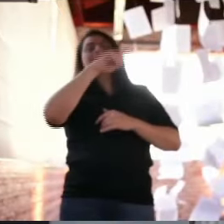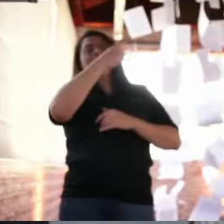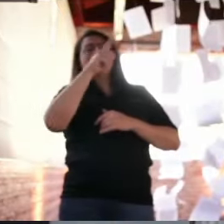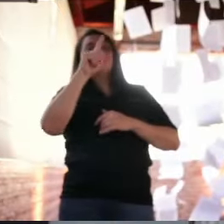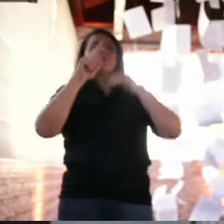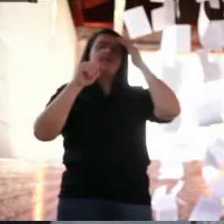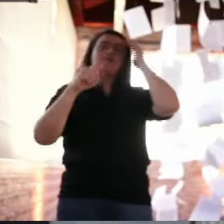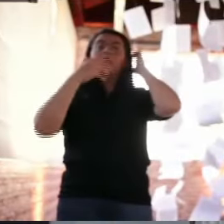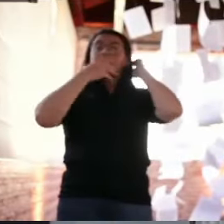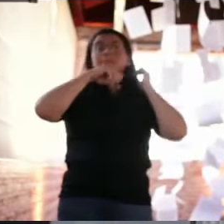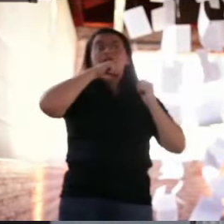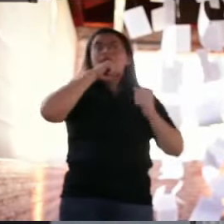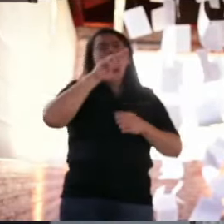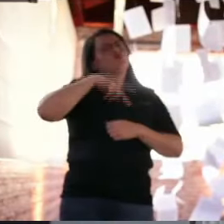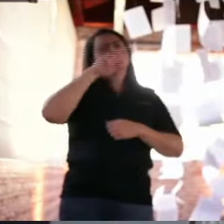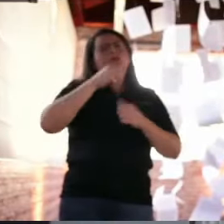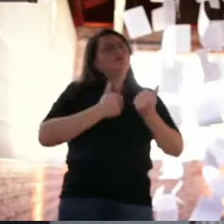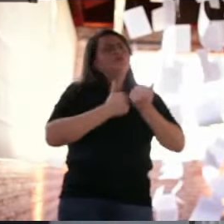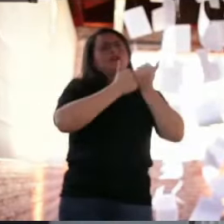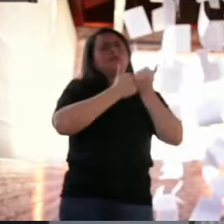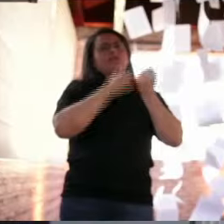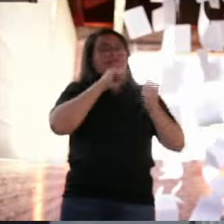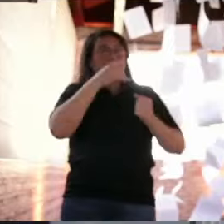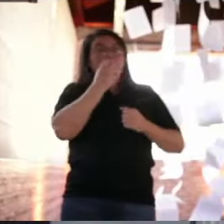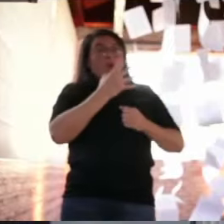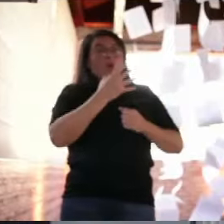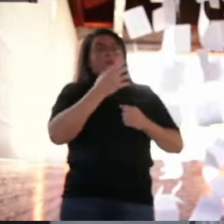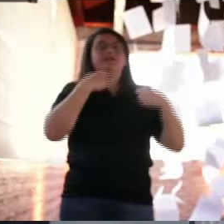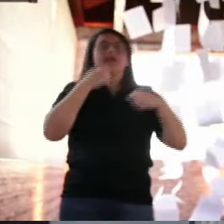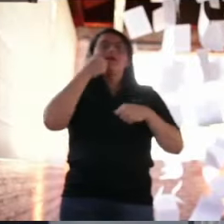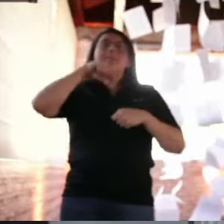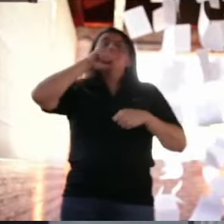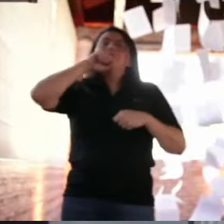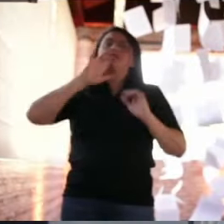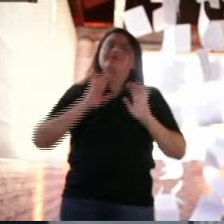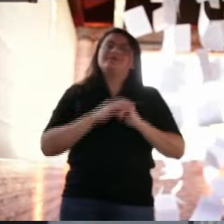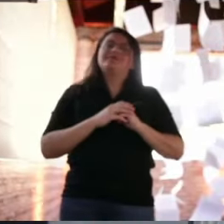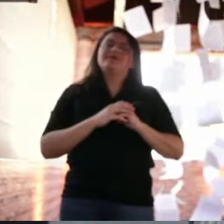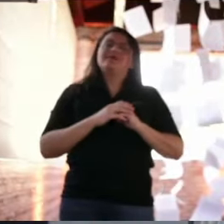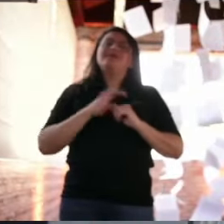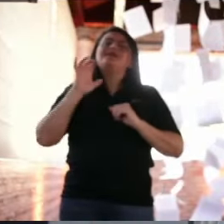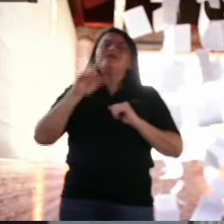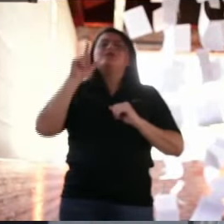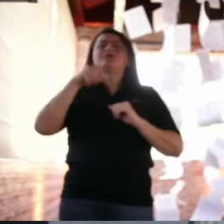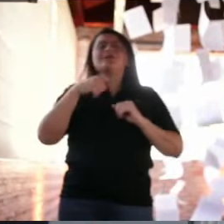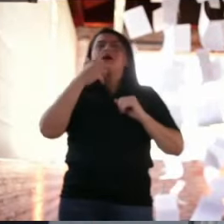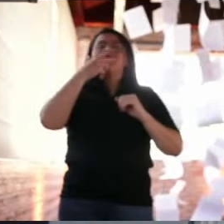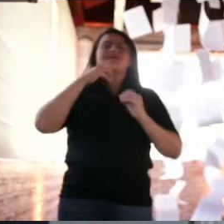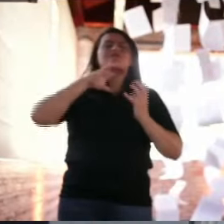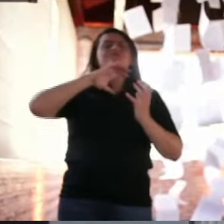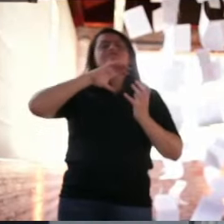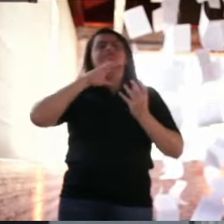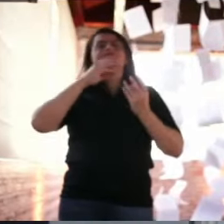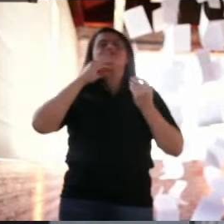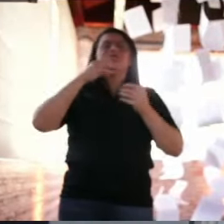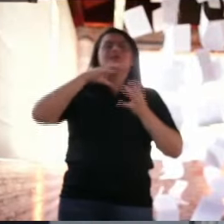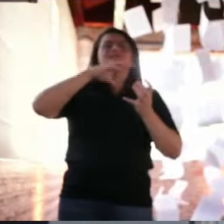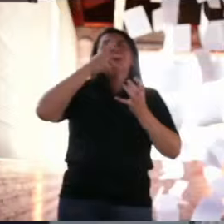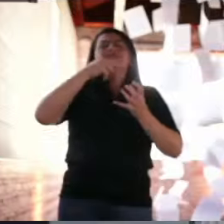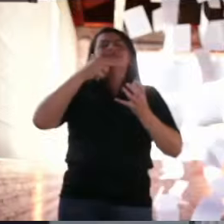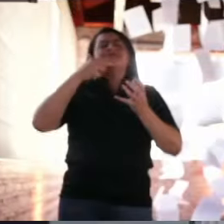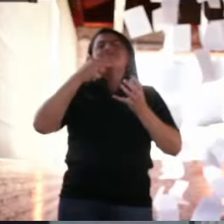para ele ser bom mesmo ele teria que ser uma mãe então ele é um arremedo de mãe isso é uma espécie de bola de ferro que a gente coloca no pé